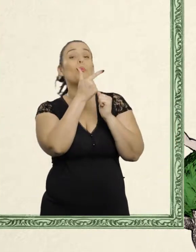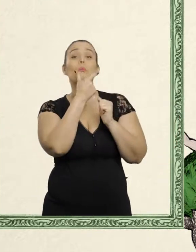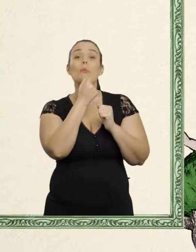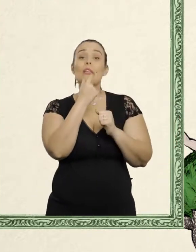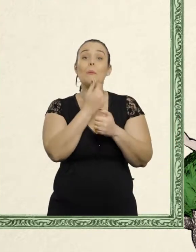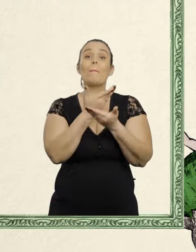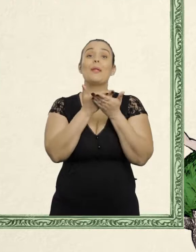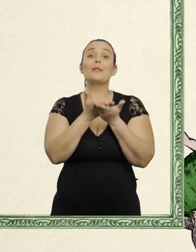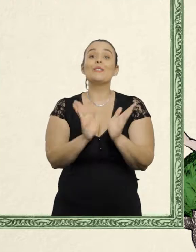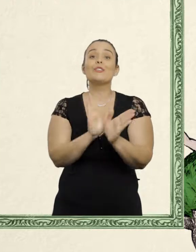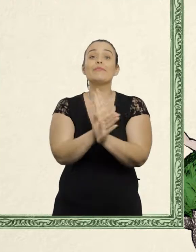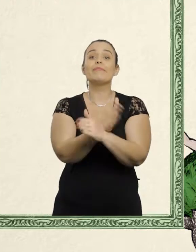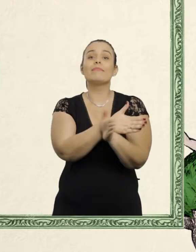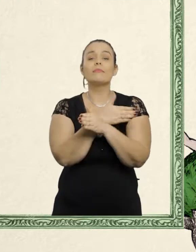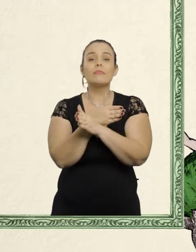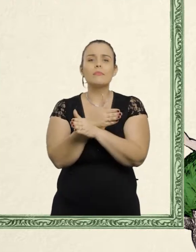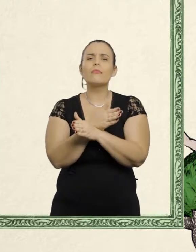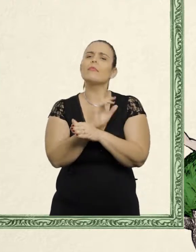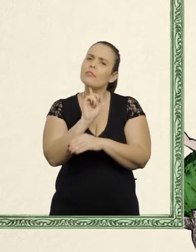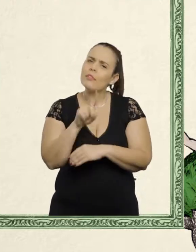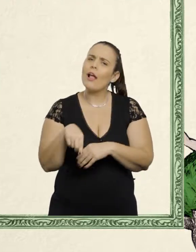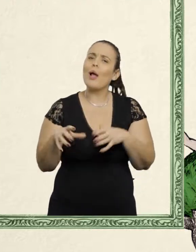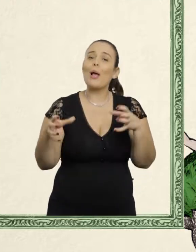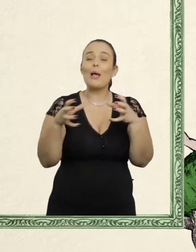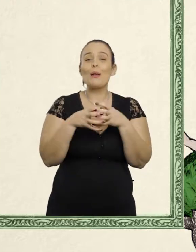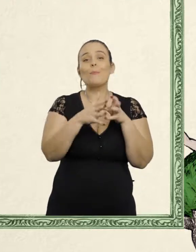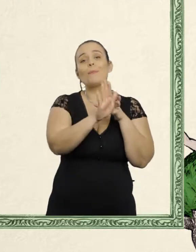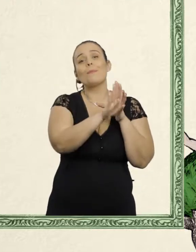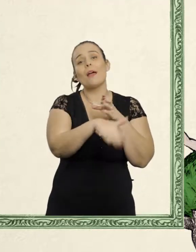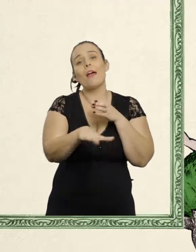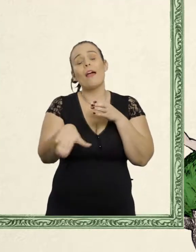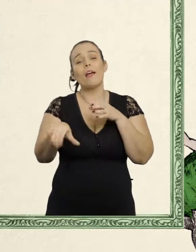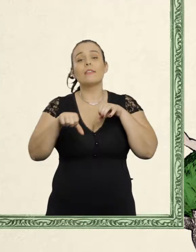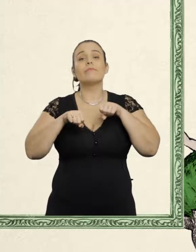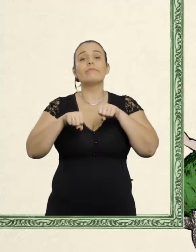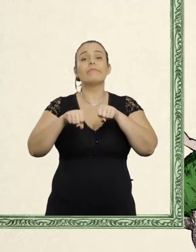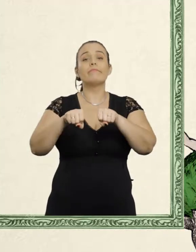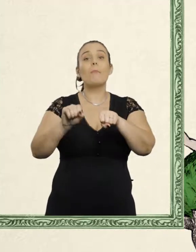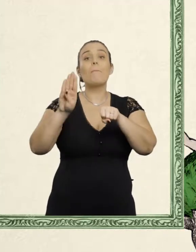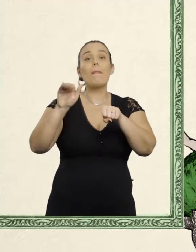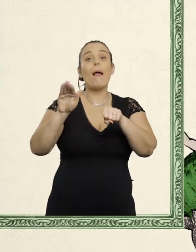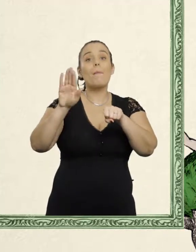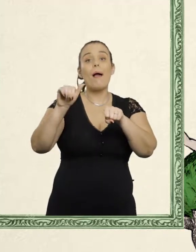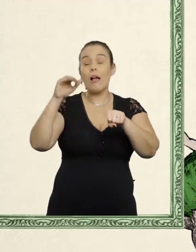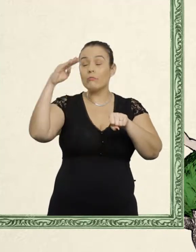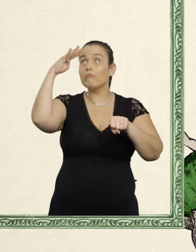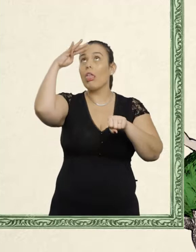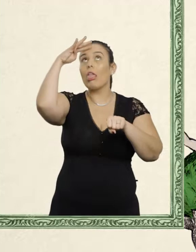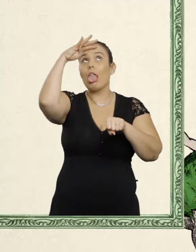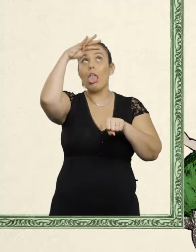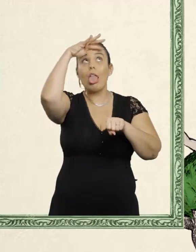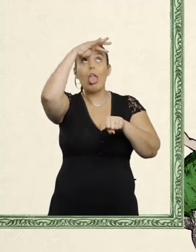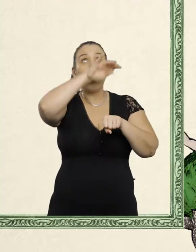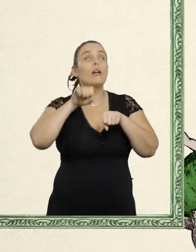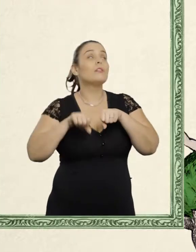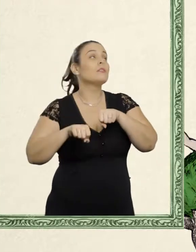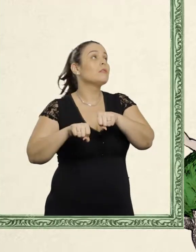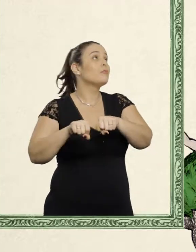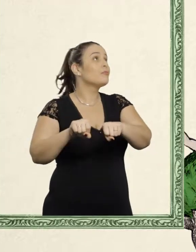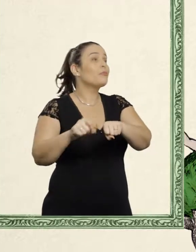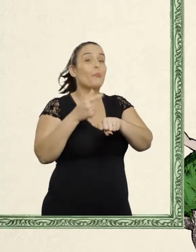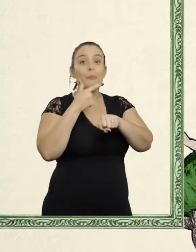meninos perdidos. Os meninos perdidos são crianças que caem dos carrinhos de bebê. As babás